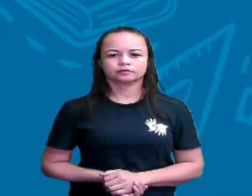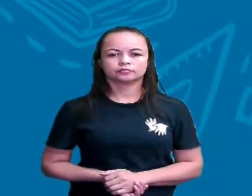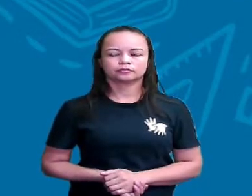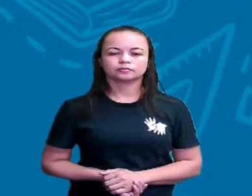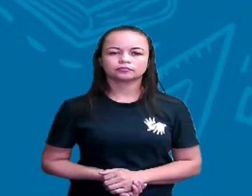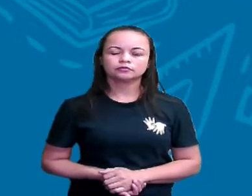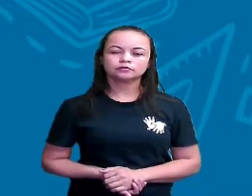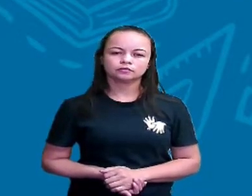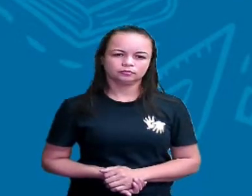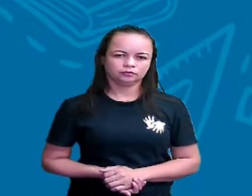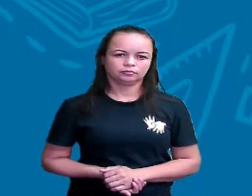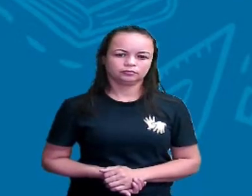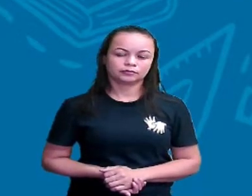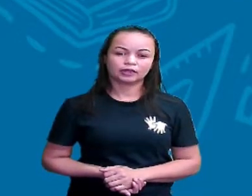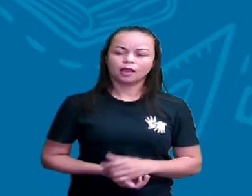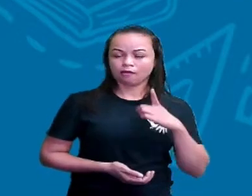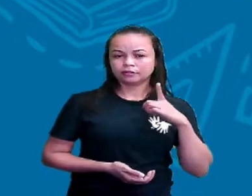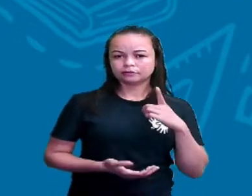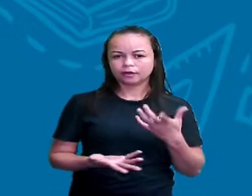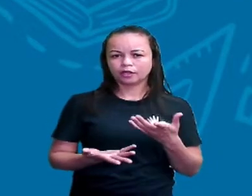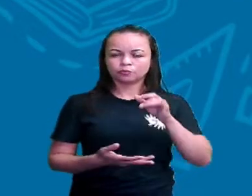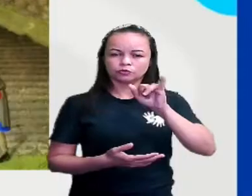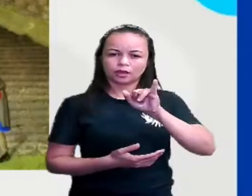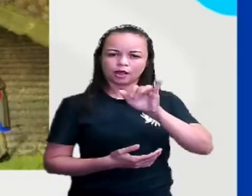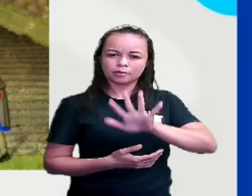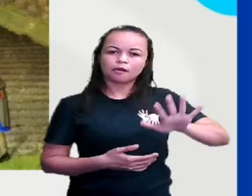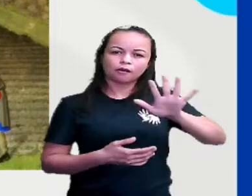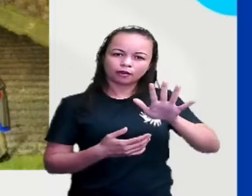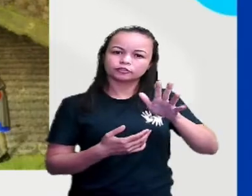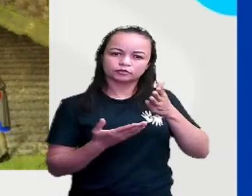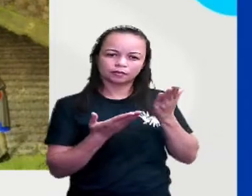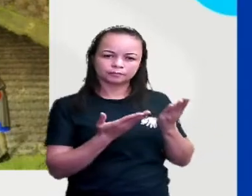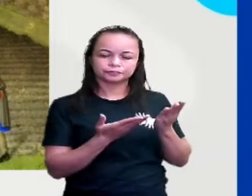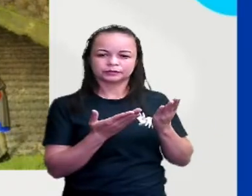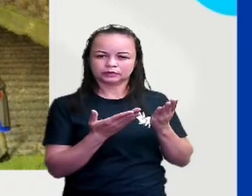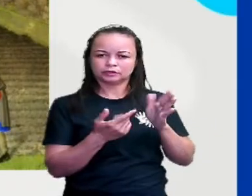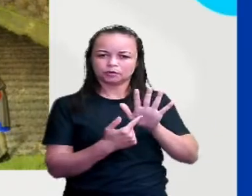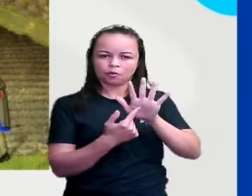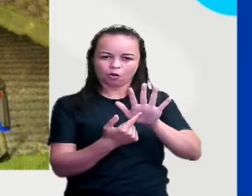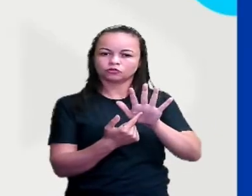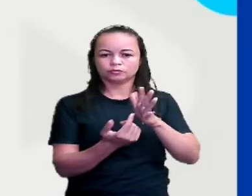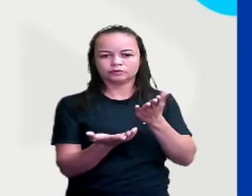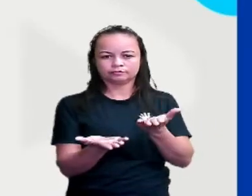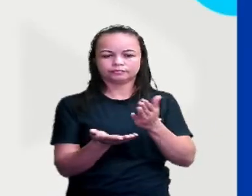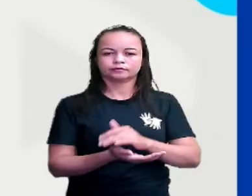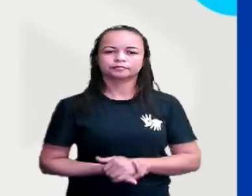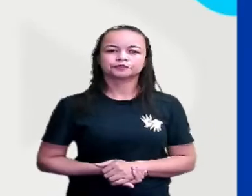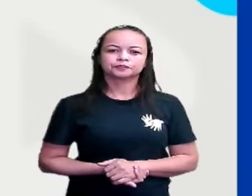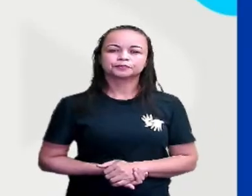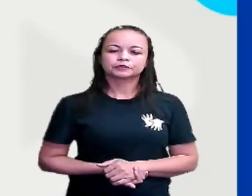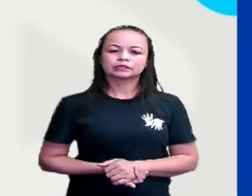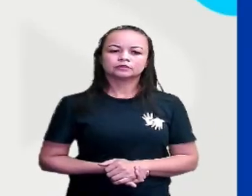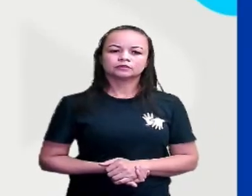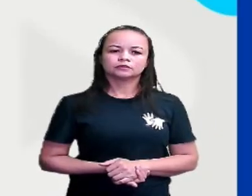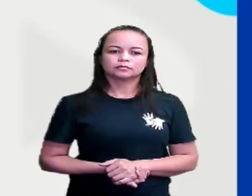Pronto, aí aqui a gente tem a imagem, né, do período da Idade Média, retratado através de imagens. E a